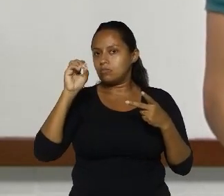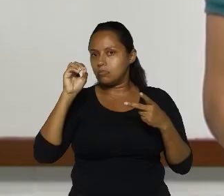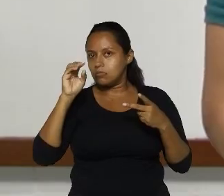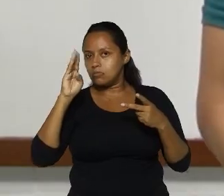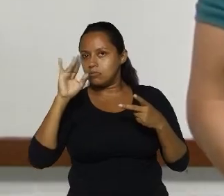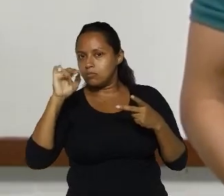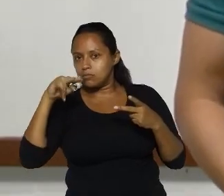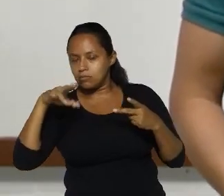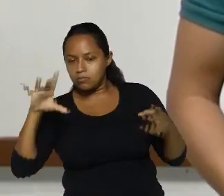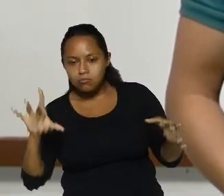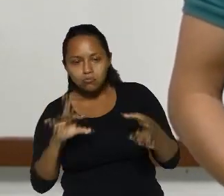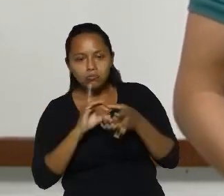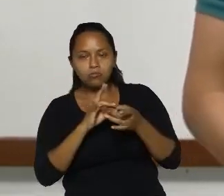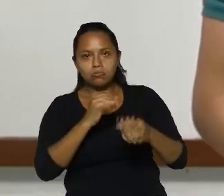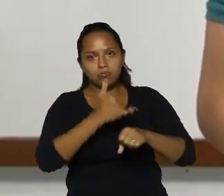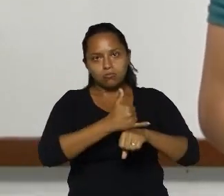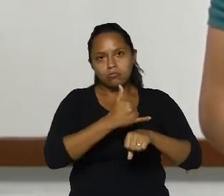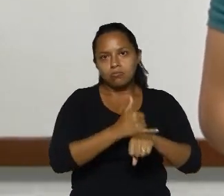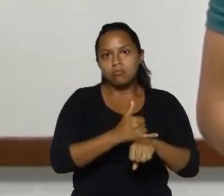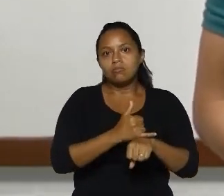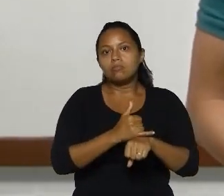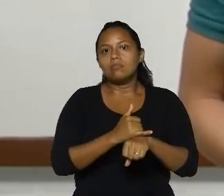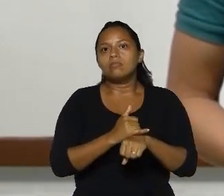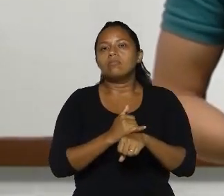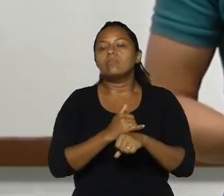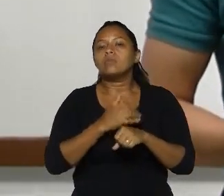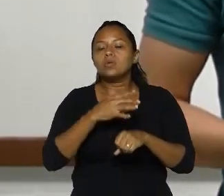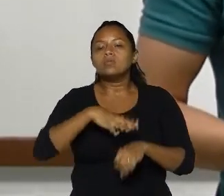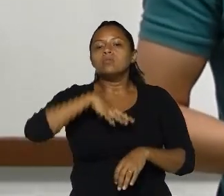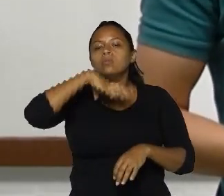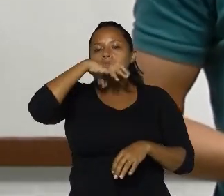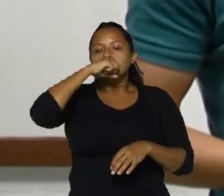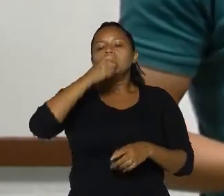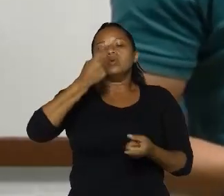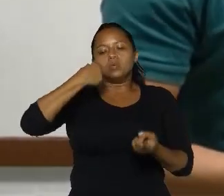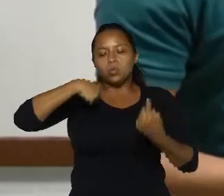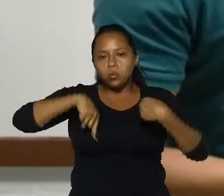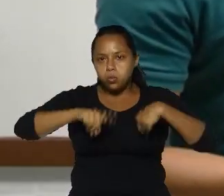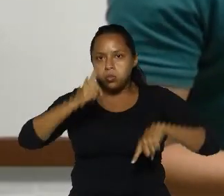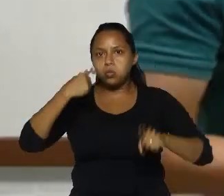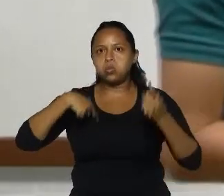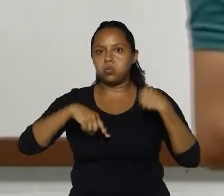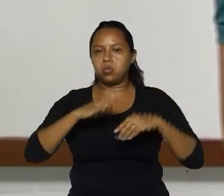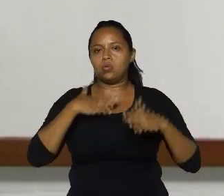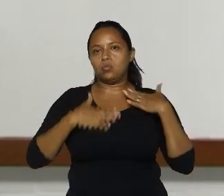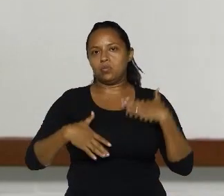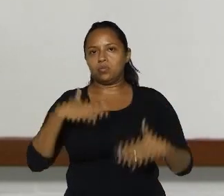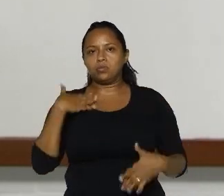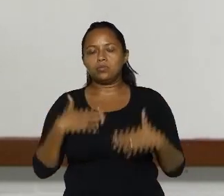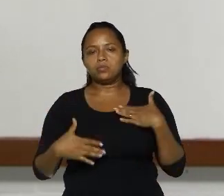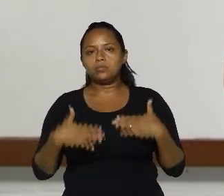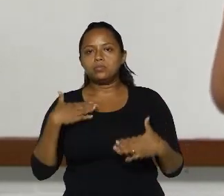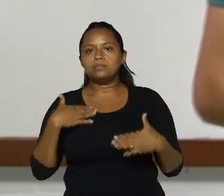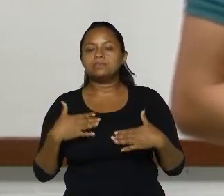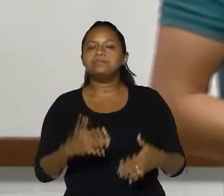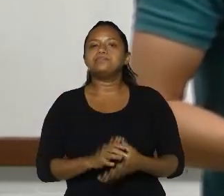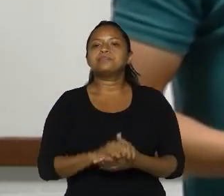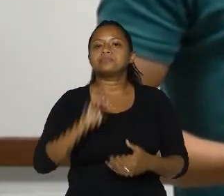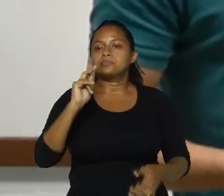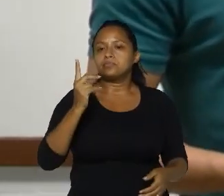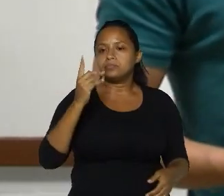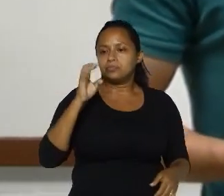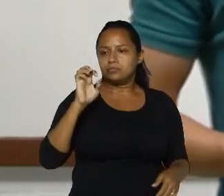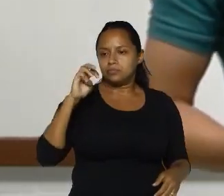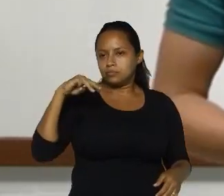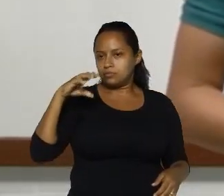desta maneira que o oxigênio será transportado pelo nosso corpo. As hemácias,